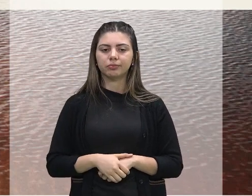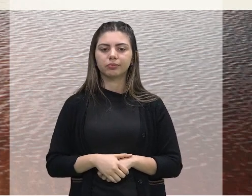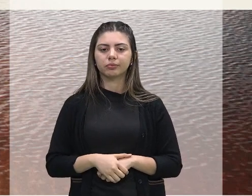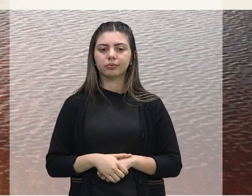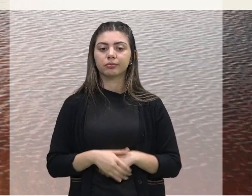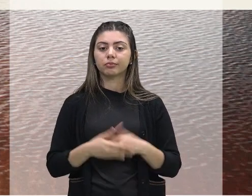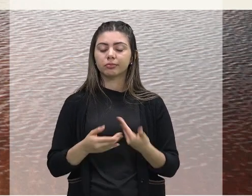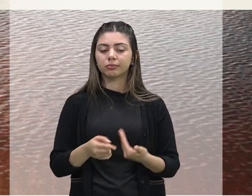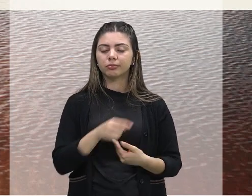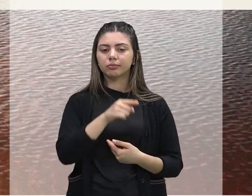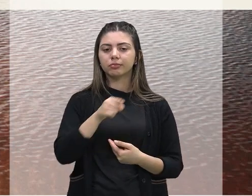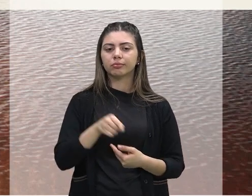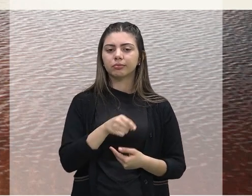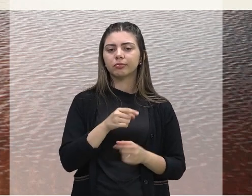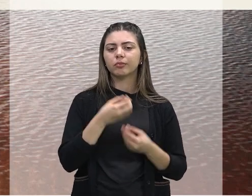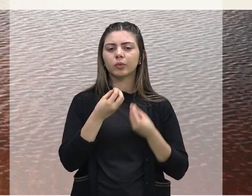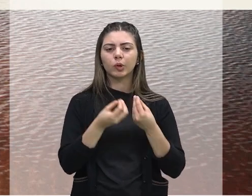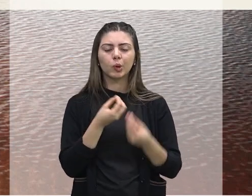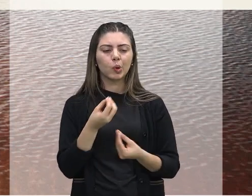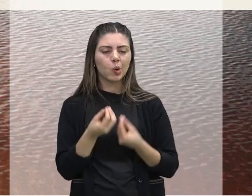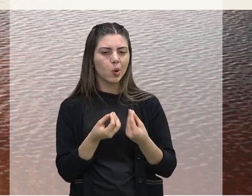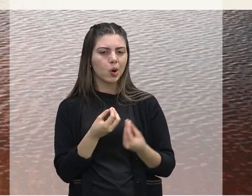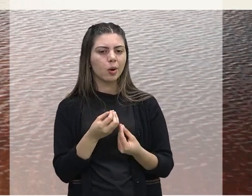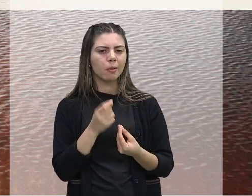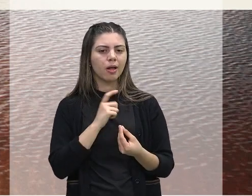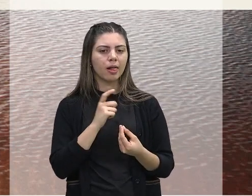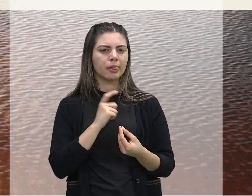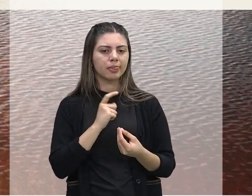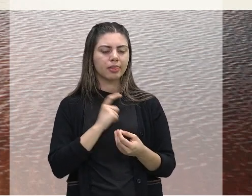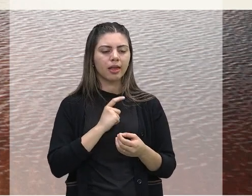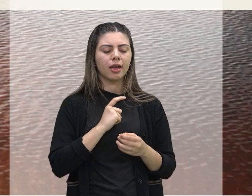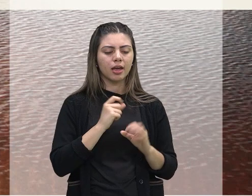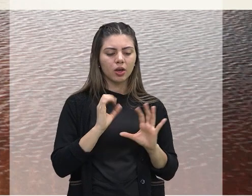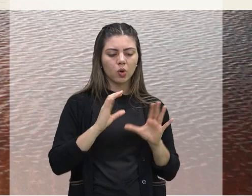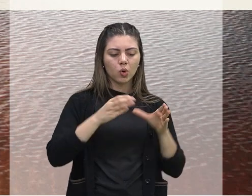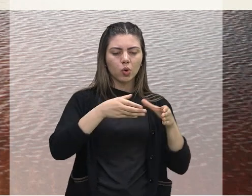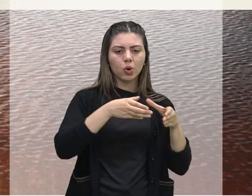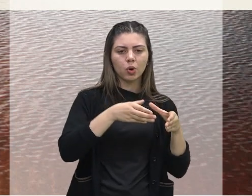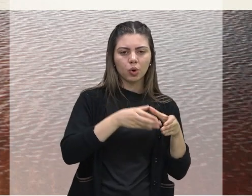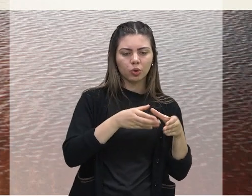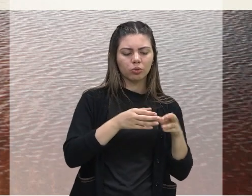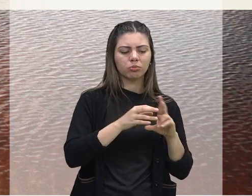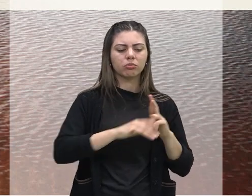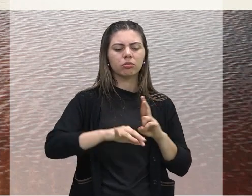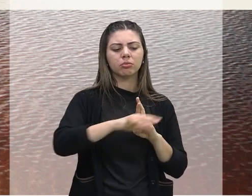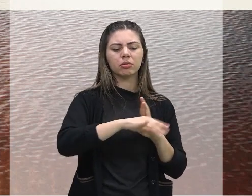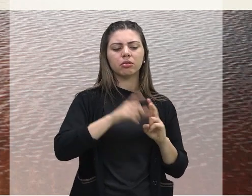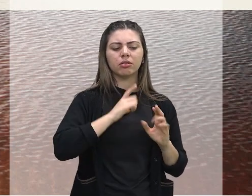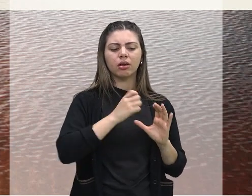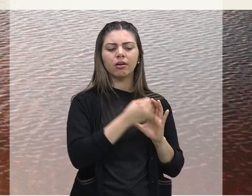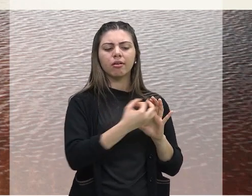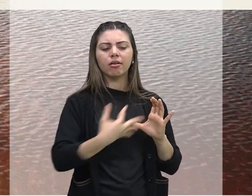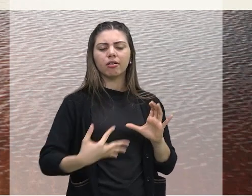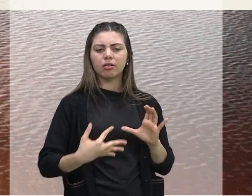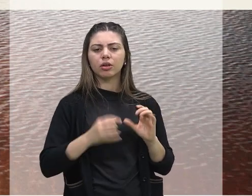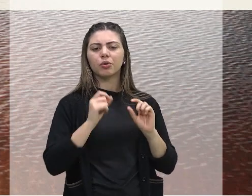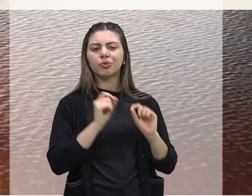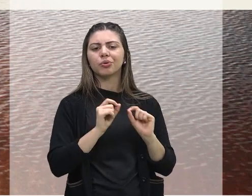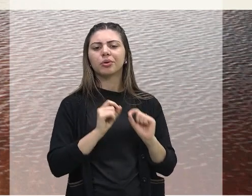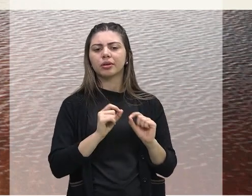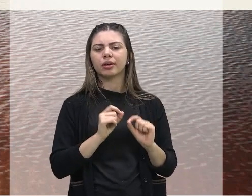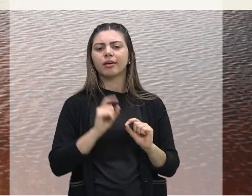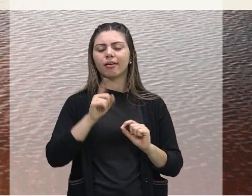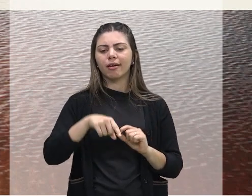sua identidade, ela é construída por um conjunto de práticas. Que práticas são essas? A prática